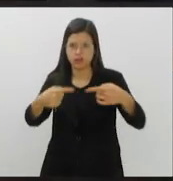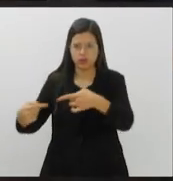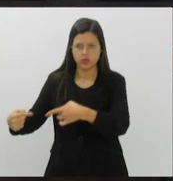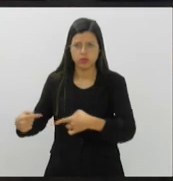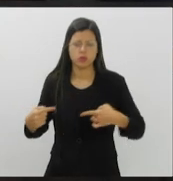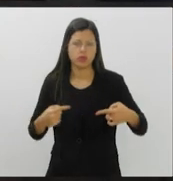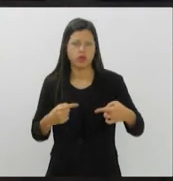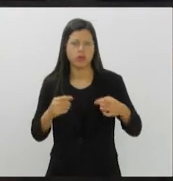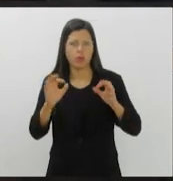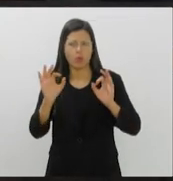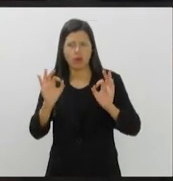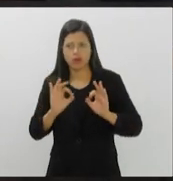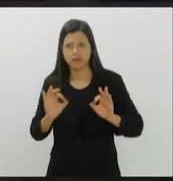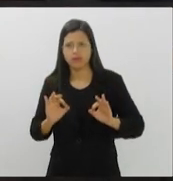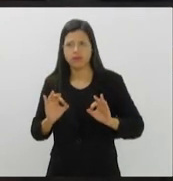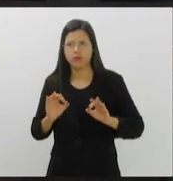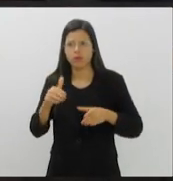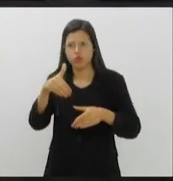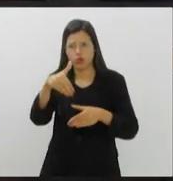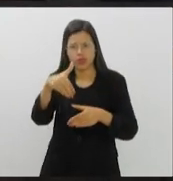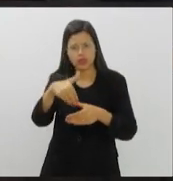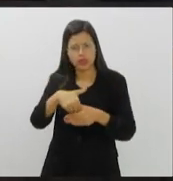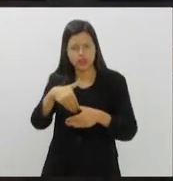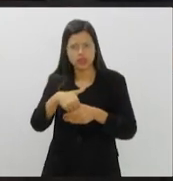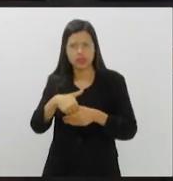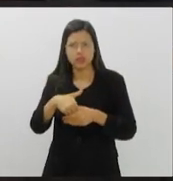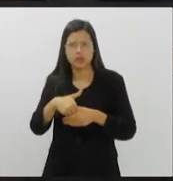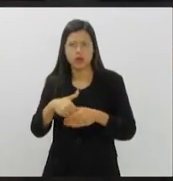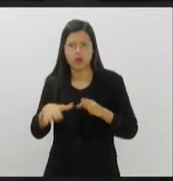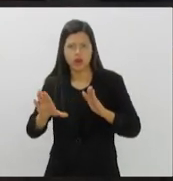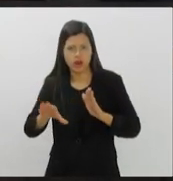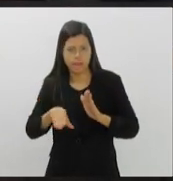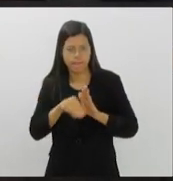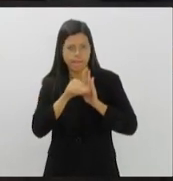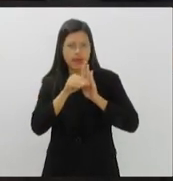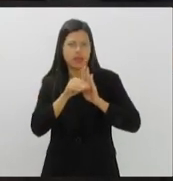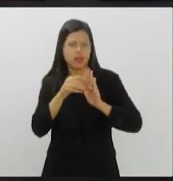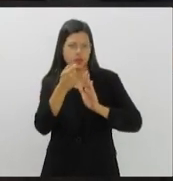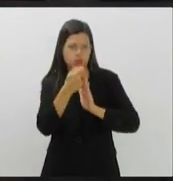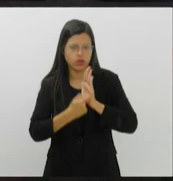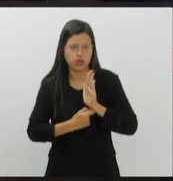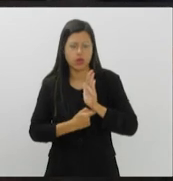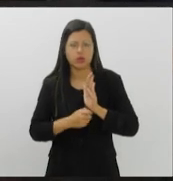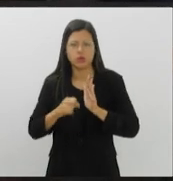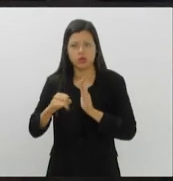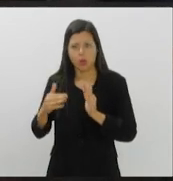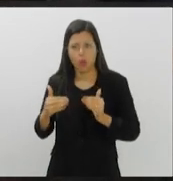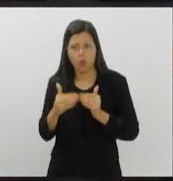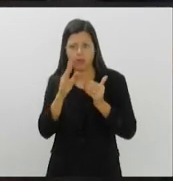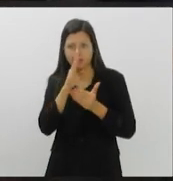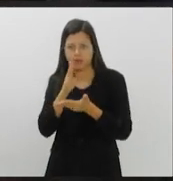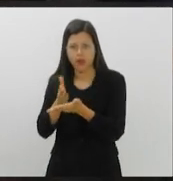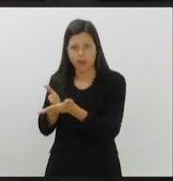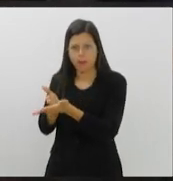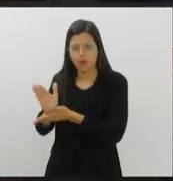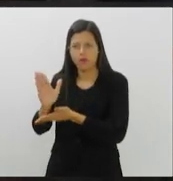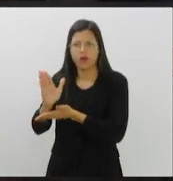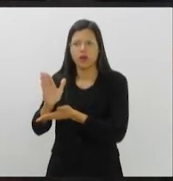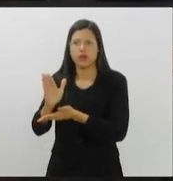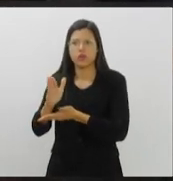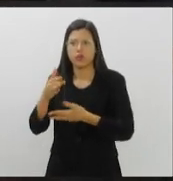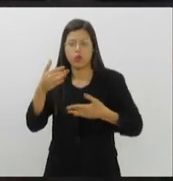queira discutir, em votação, a emenda de redação. Senhores que aprovam, permaneçam como estão. Aprovado.